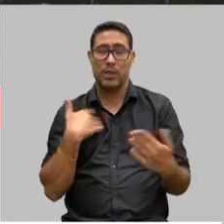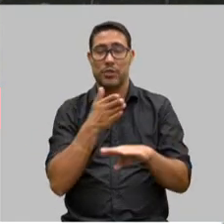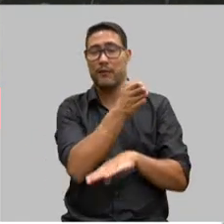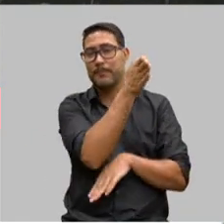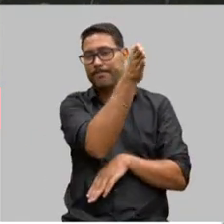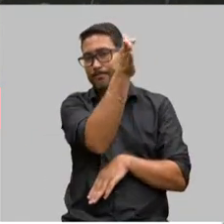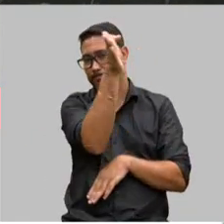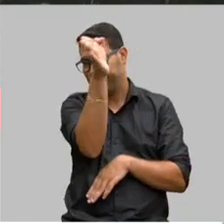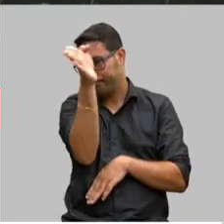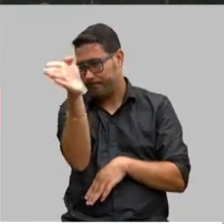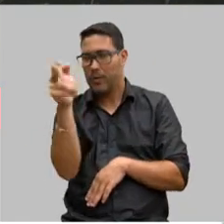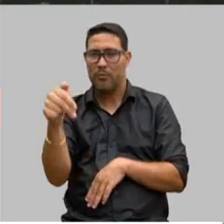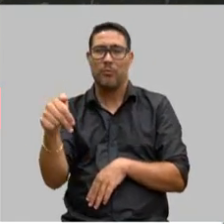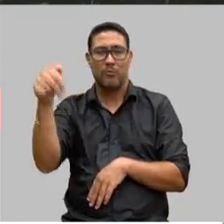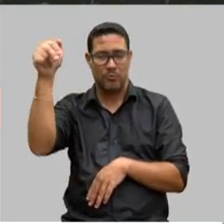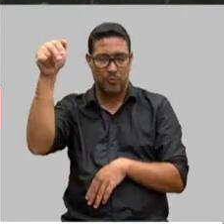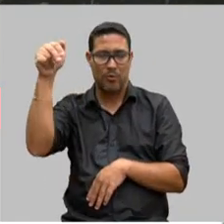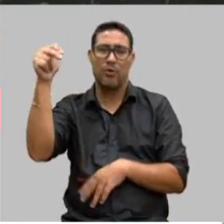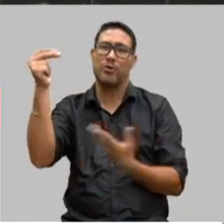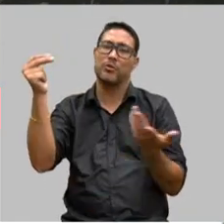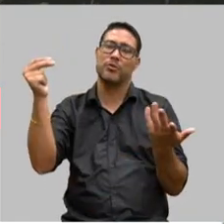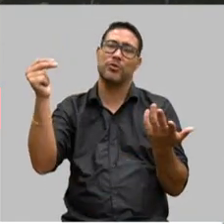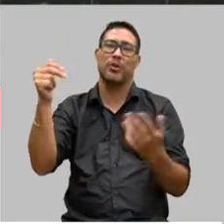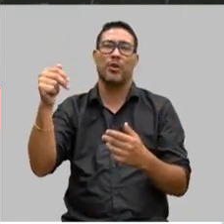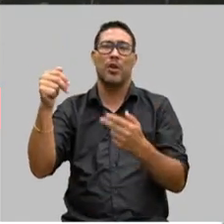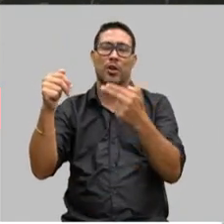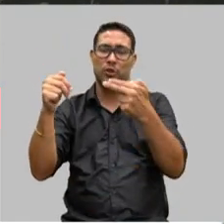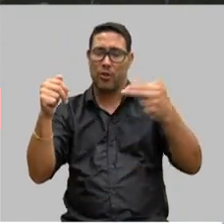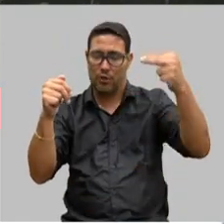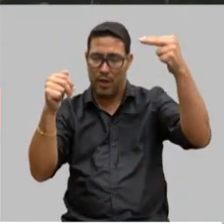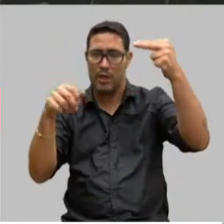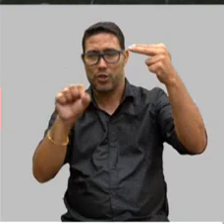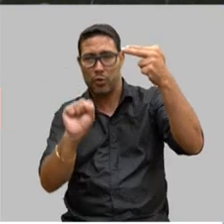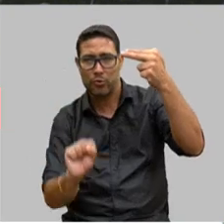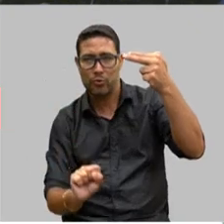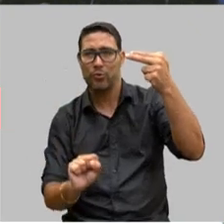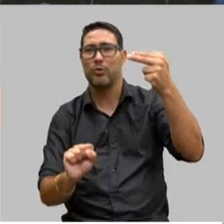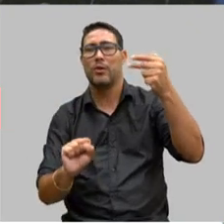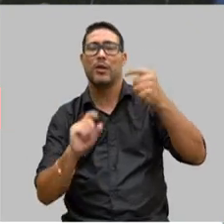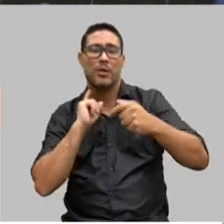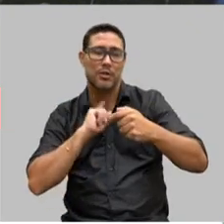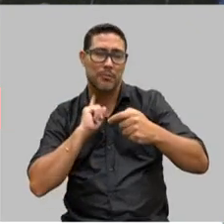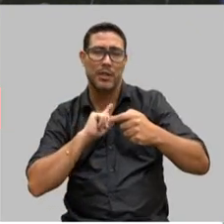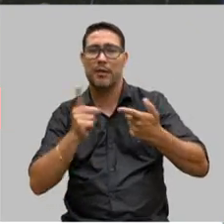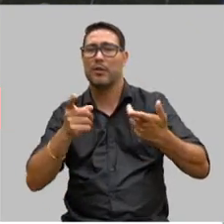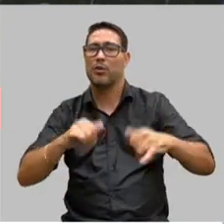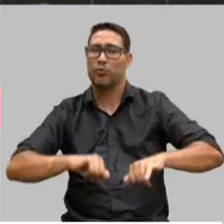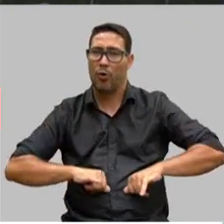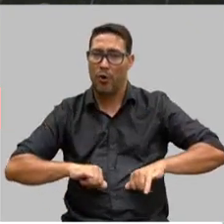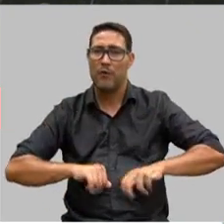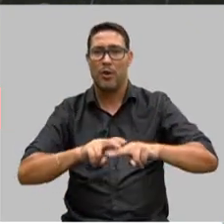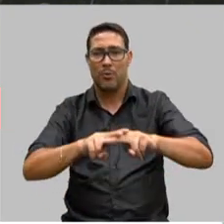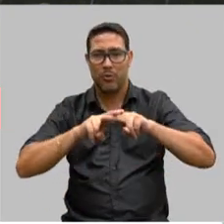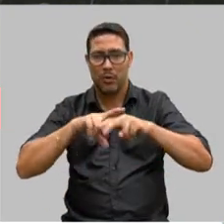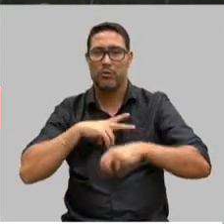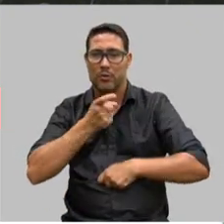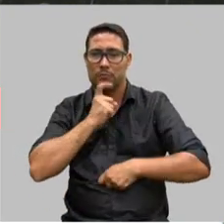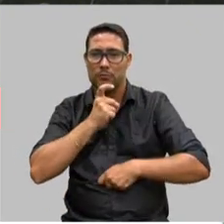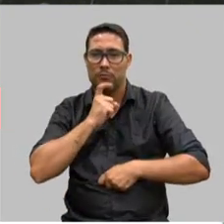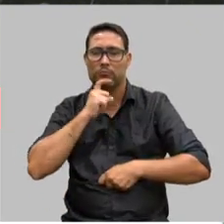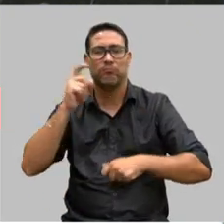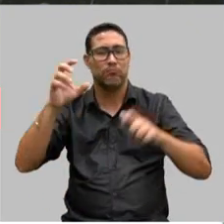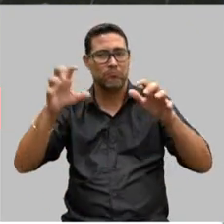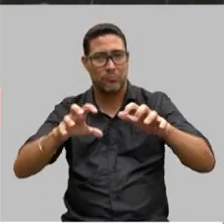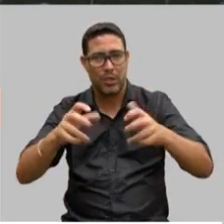né, o Norte, o Vale, o Noroeste, o Sul de Minas, que sofre também com as geadas, eu acho que esses eventos vão possibilitar, inclusive, trazer o